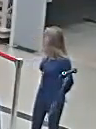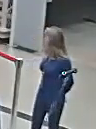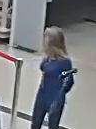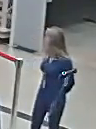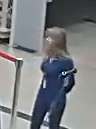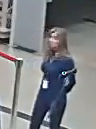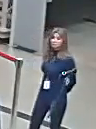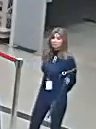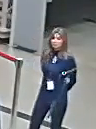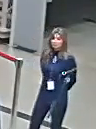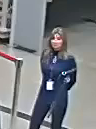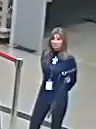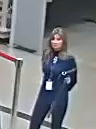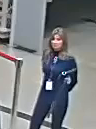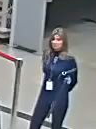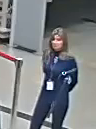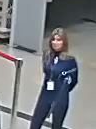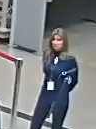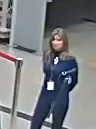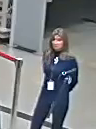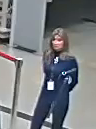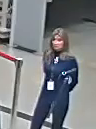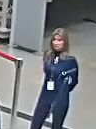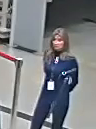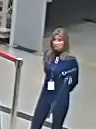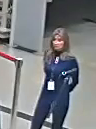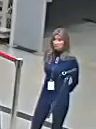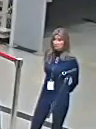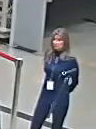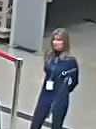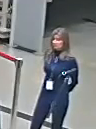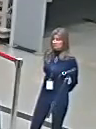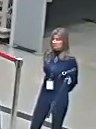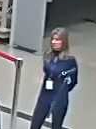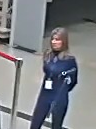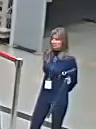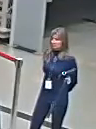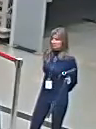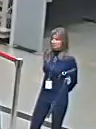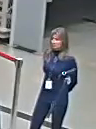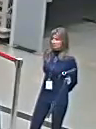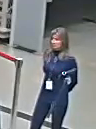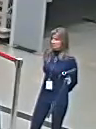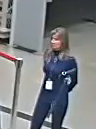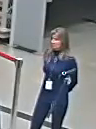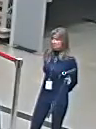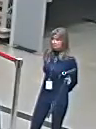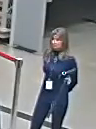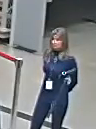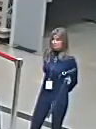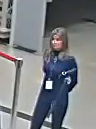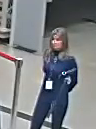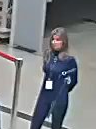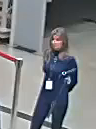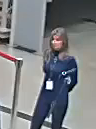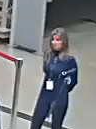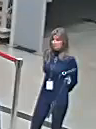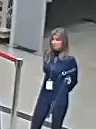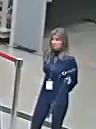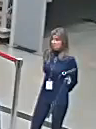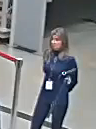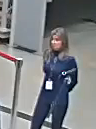na quarta Conferência Nacional eu fui para Brasília de de um lugar pro